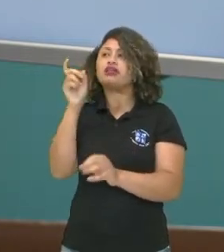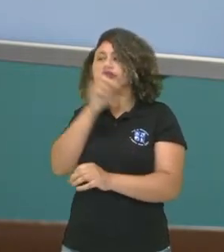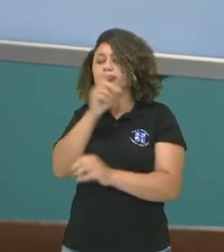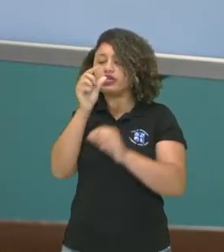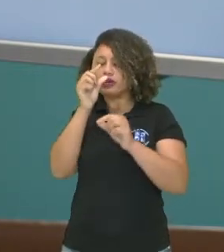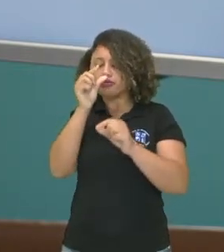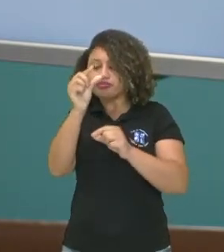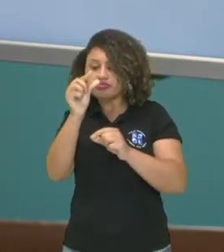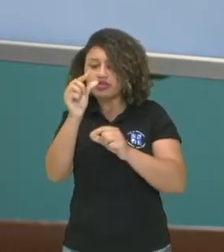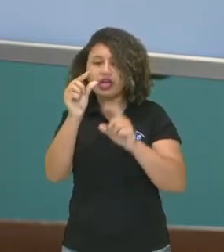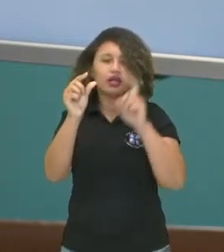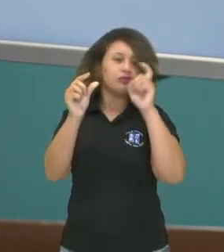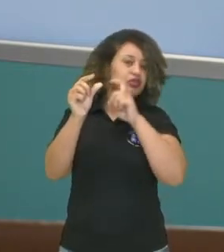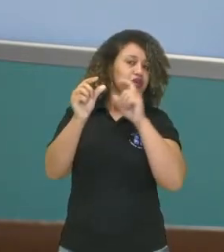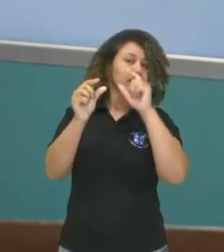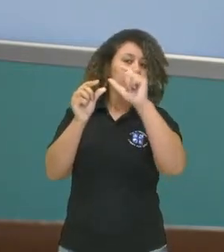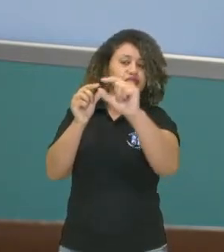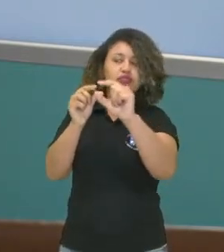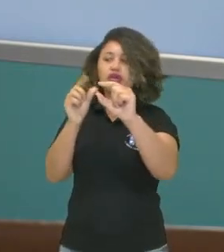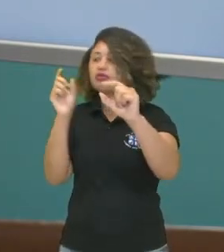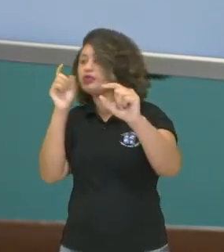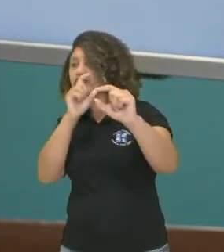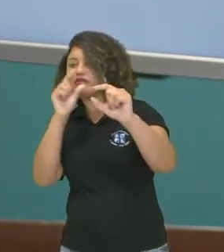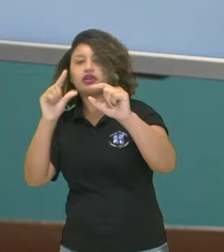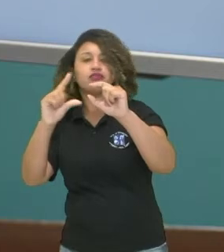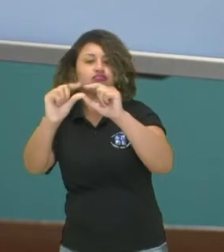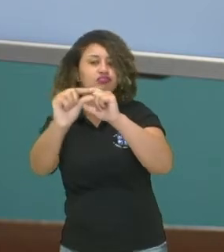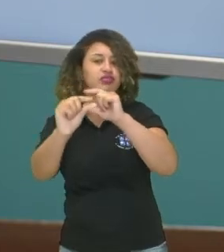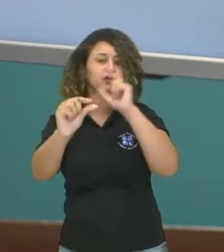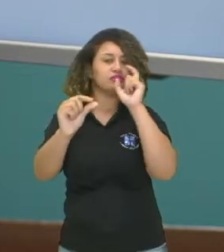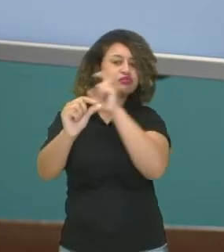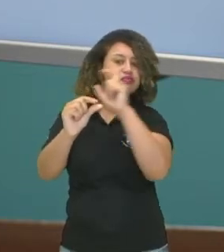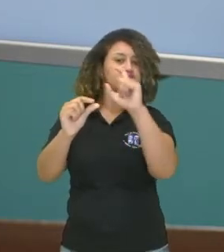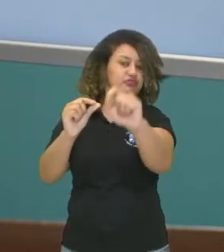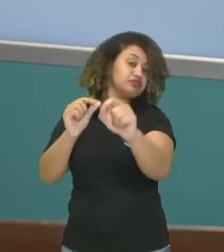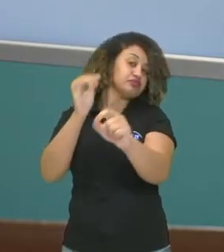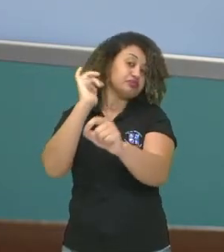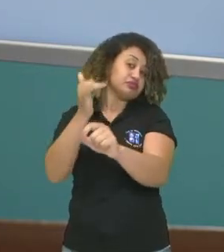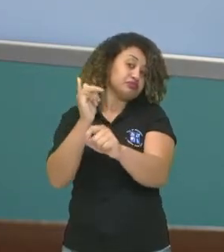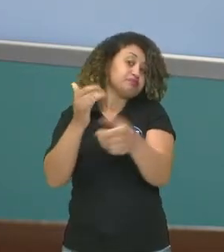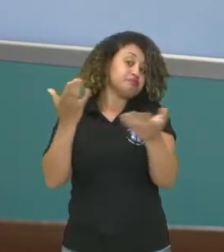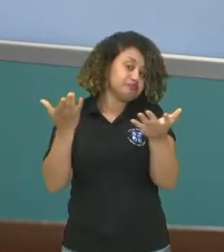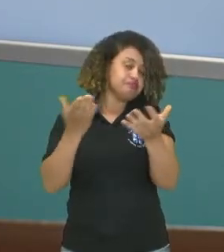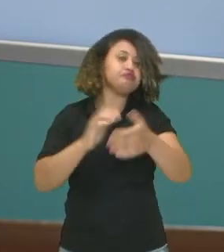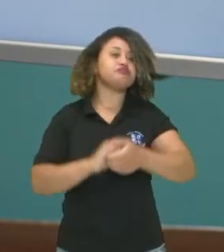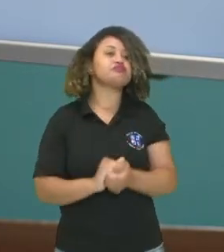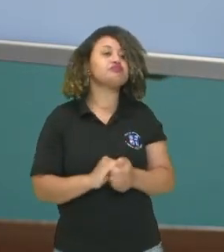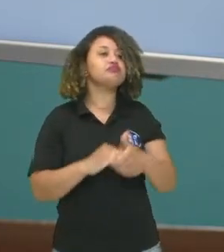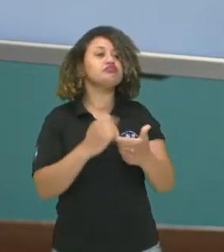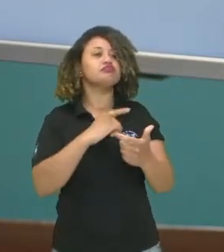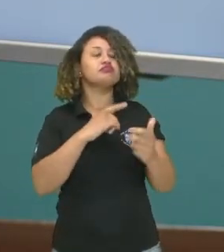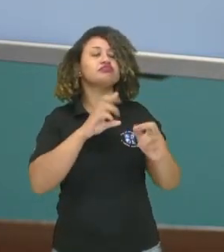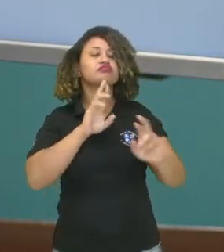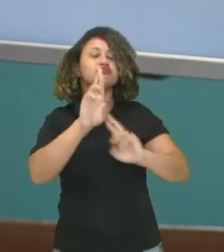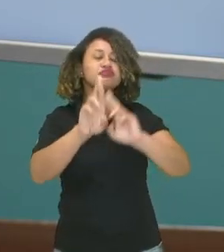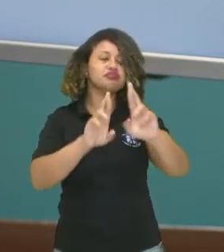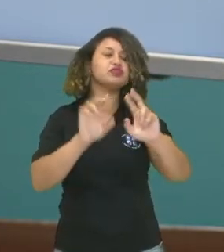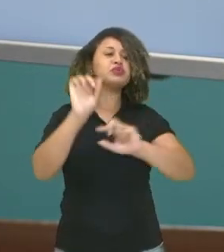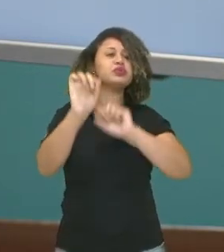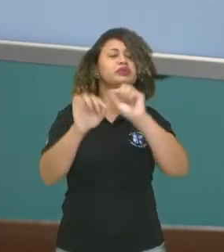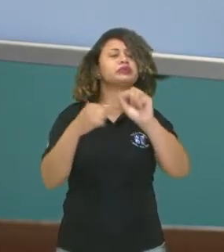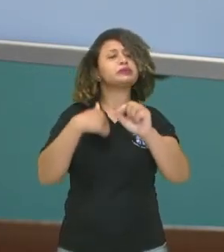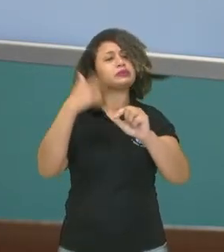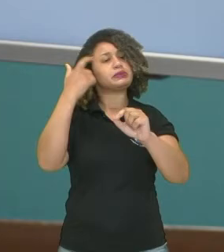uma mentira, o seu nariz crescia, de acordo com um conto, né? Então temos aí respostas para esse